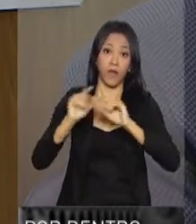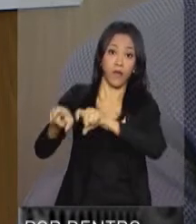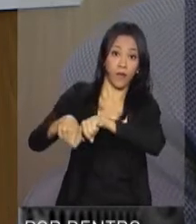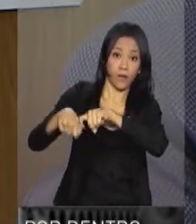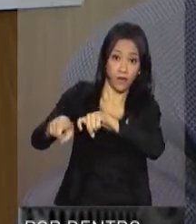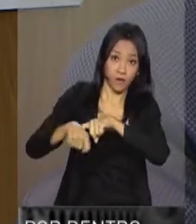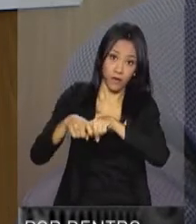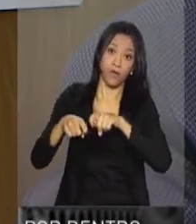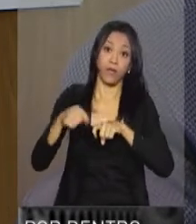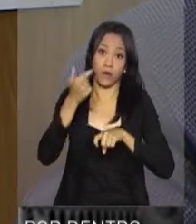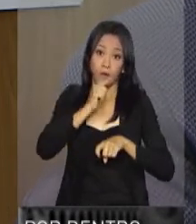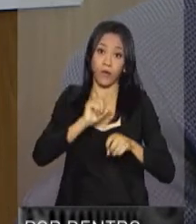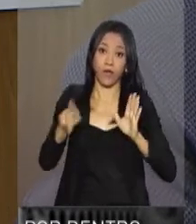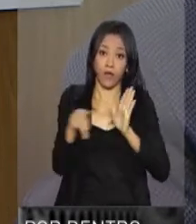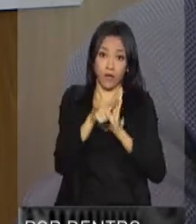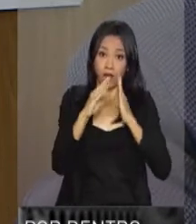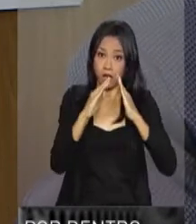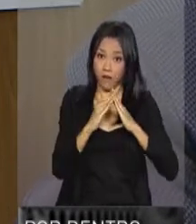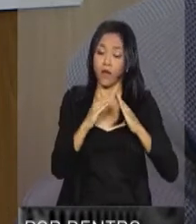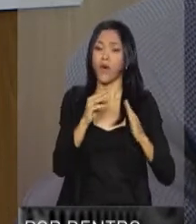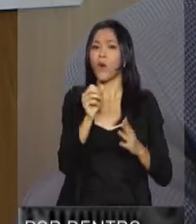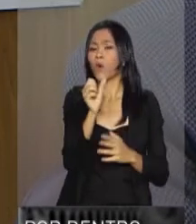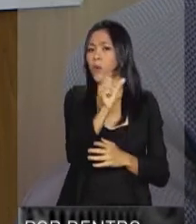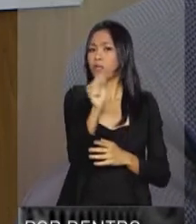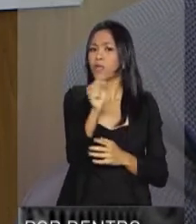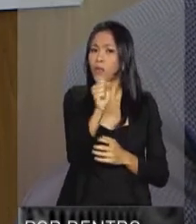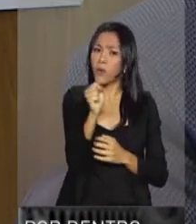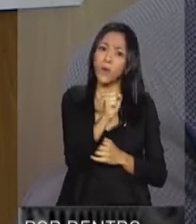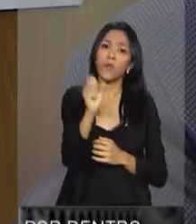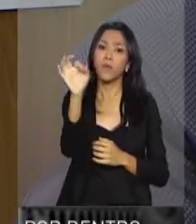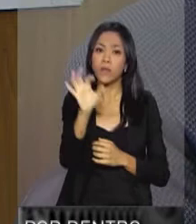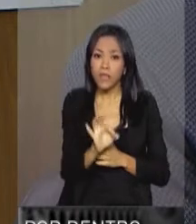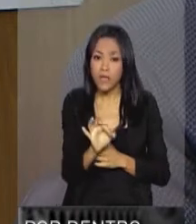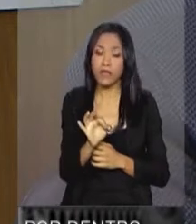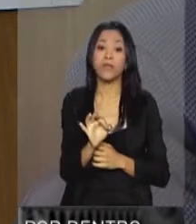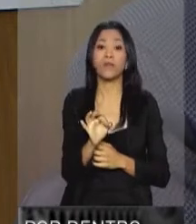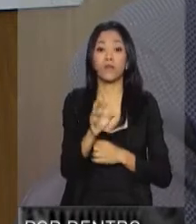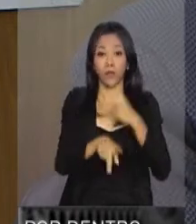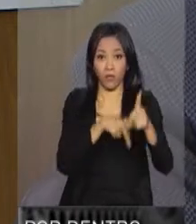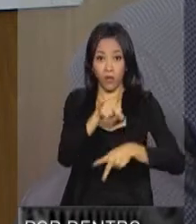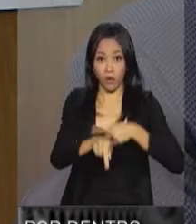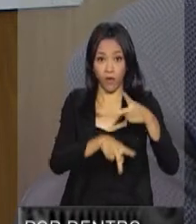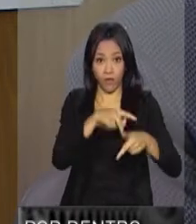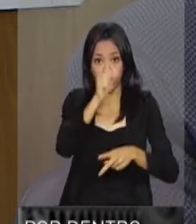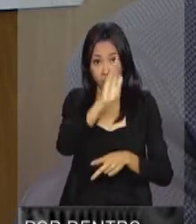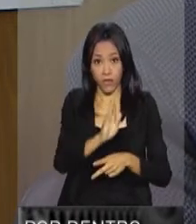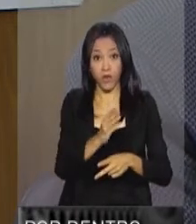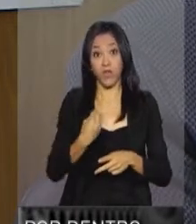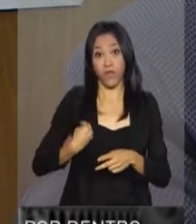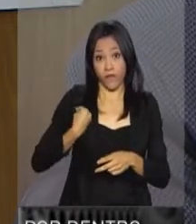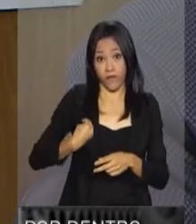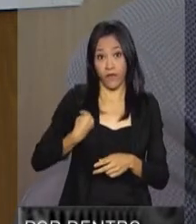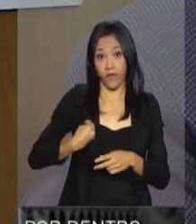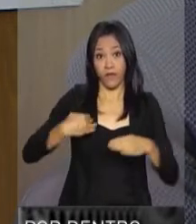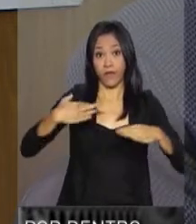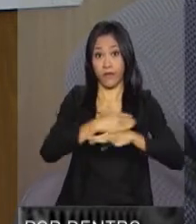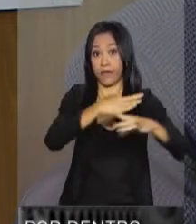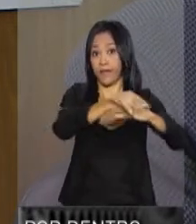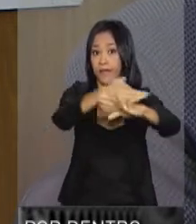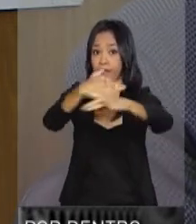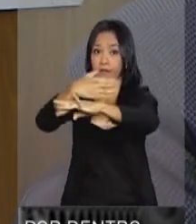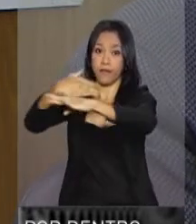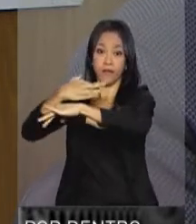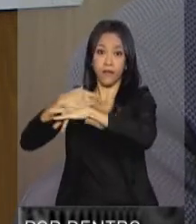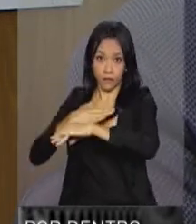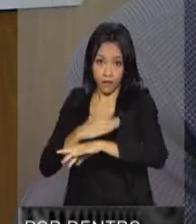rural sendo que aproximadamente 88% da população brasileira já vivem nos centros urbanos e este este modelo é